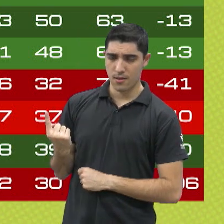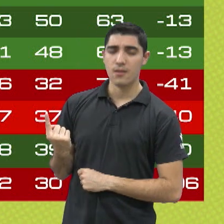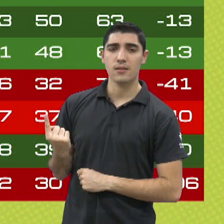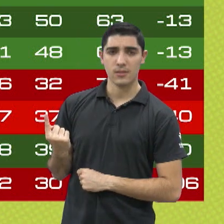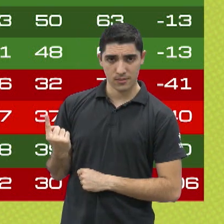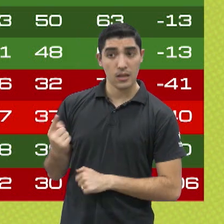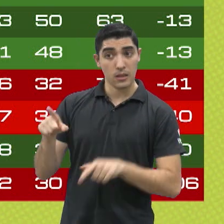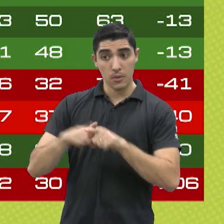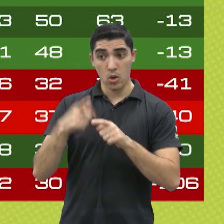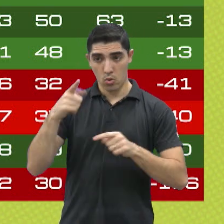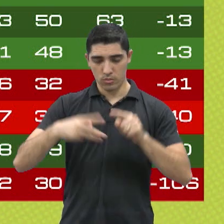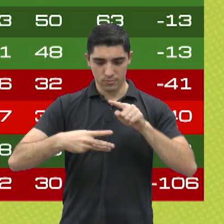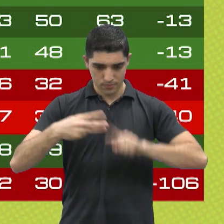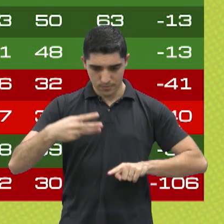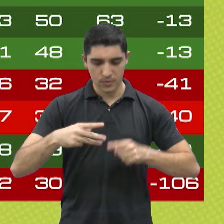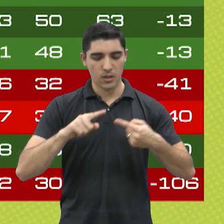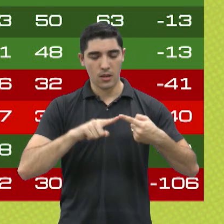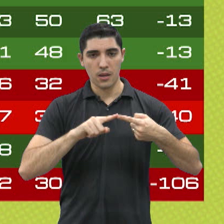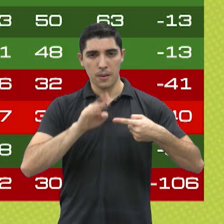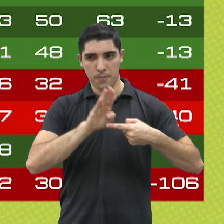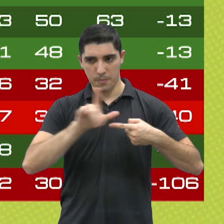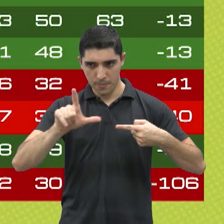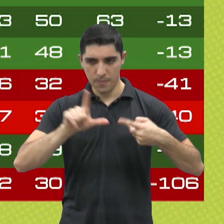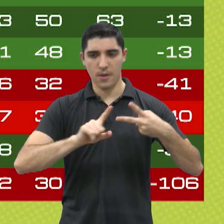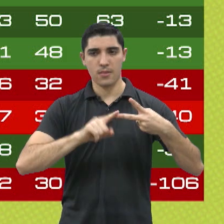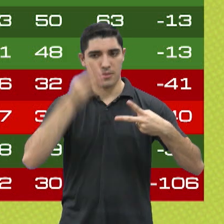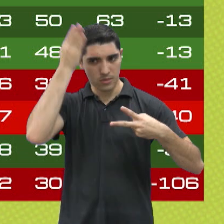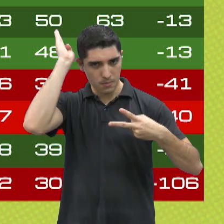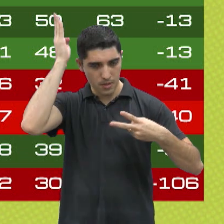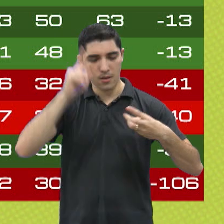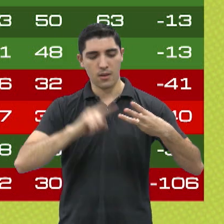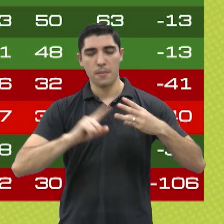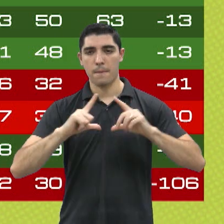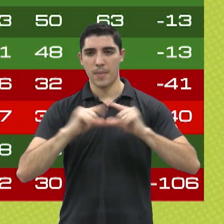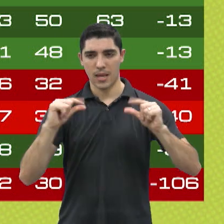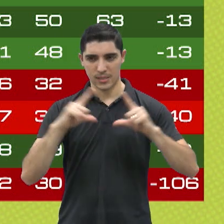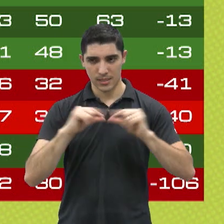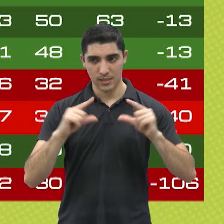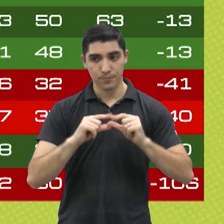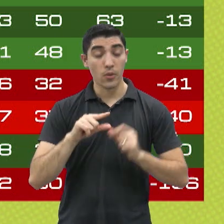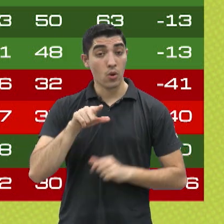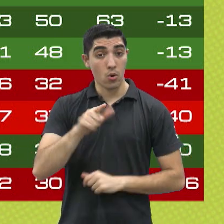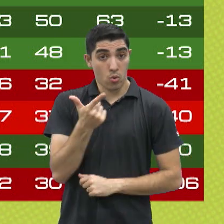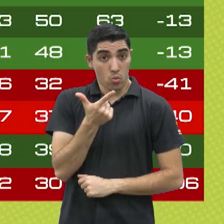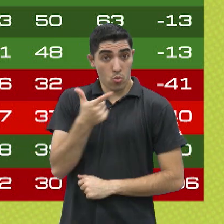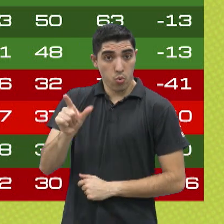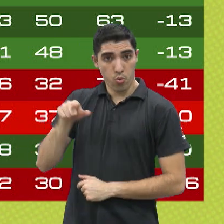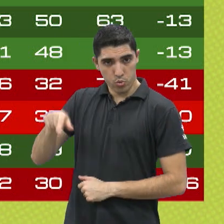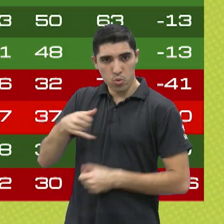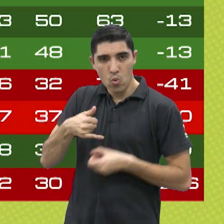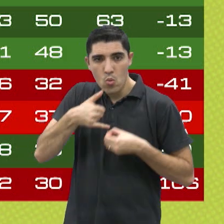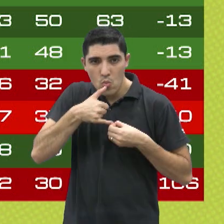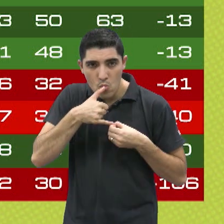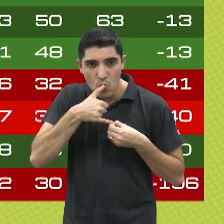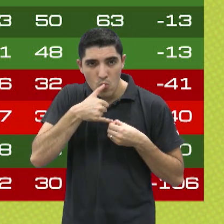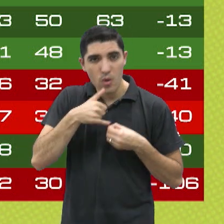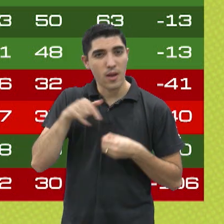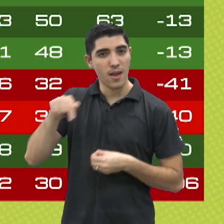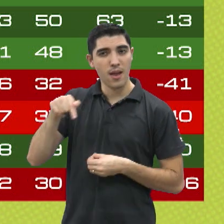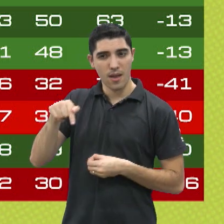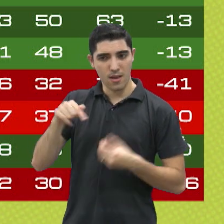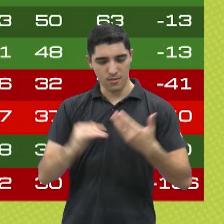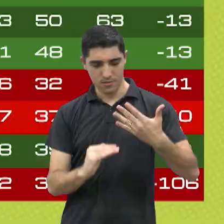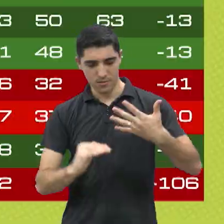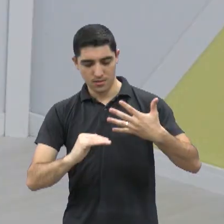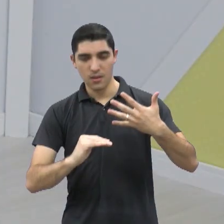3 rebaixados, o Blumenau, o Taubaté e o Brasília. O Açoeva, nesta temporada, penúltimo colocado. E o detalhe é o